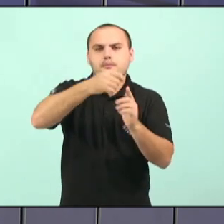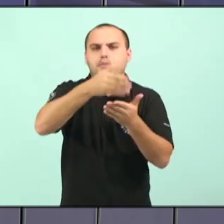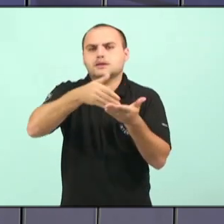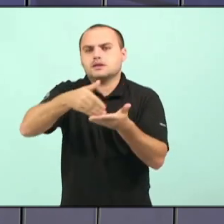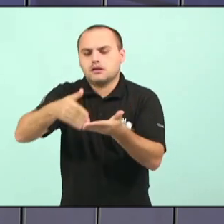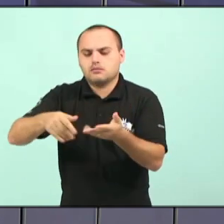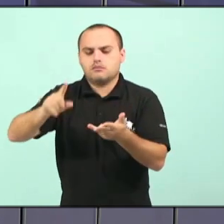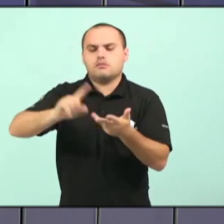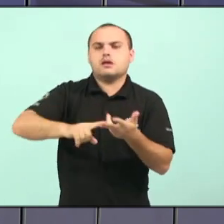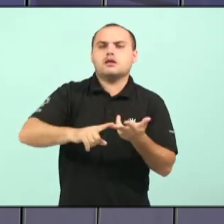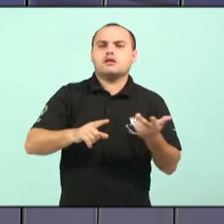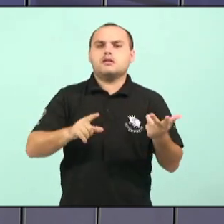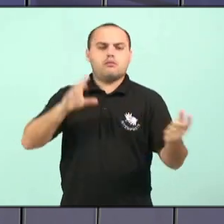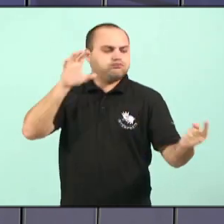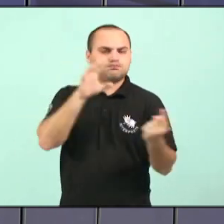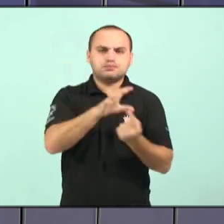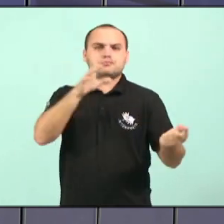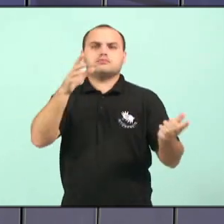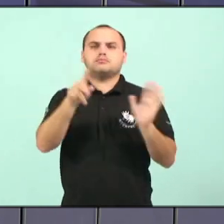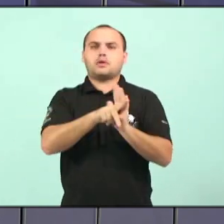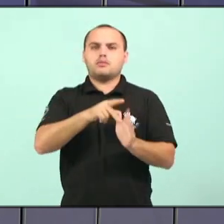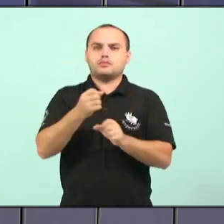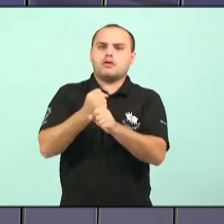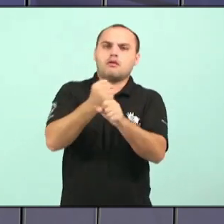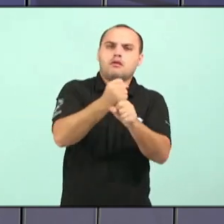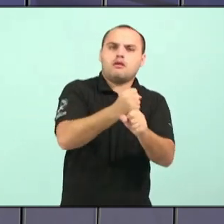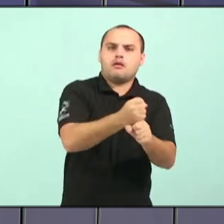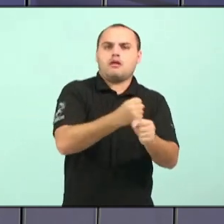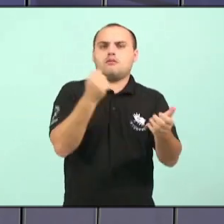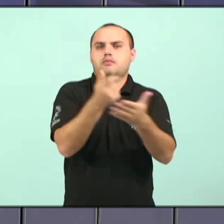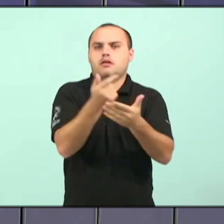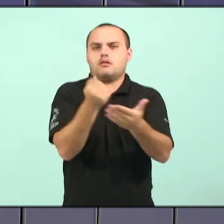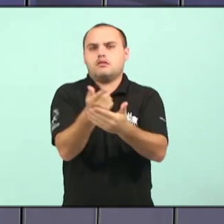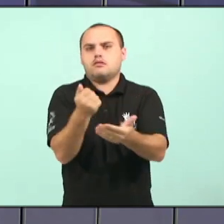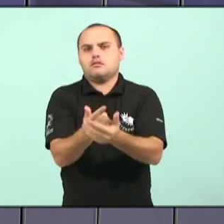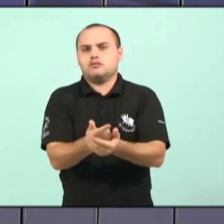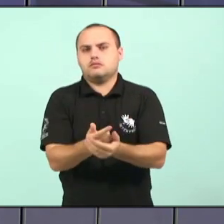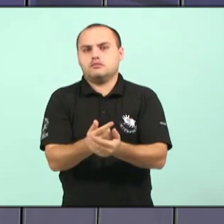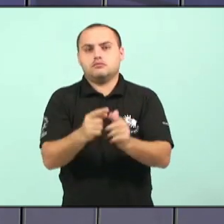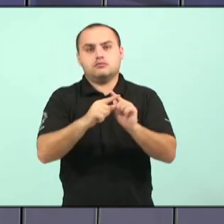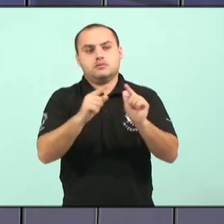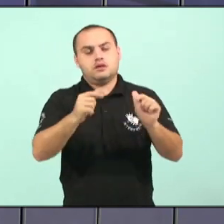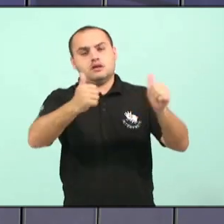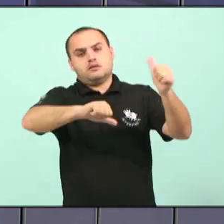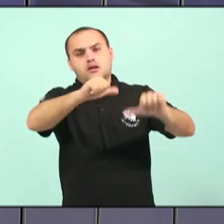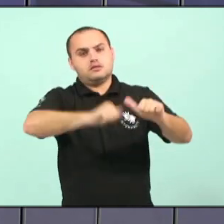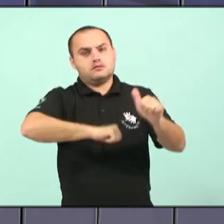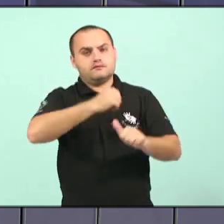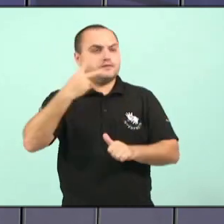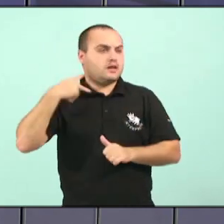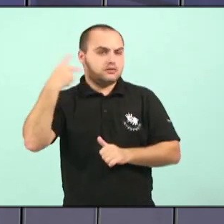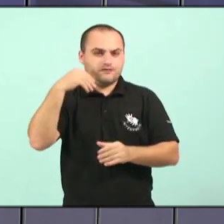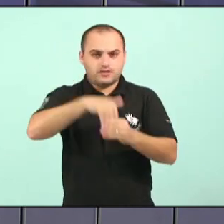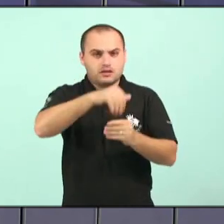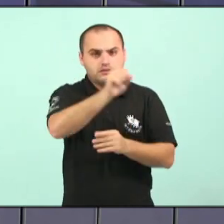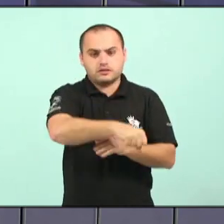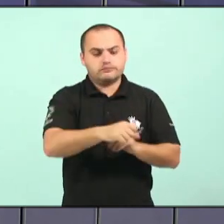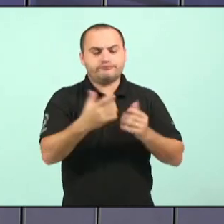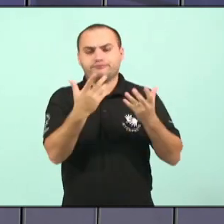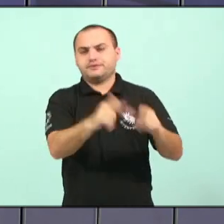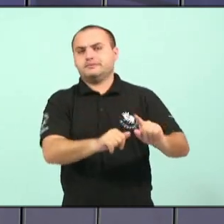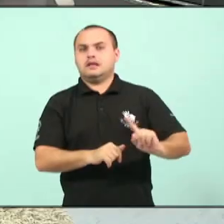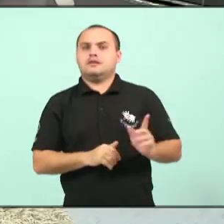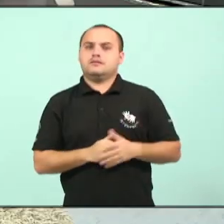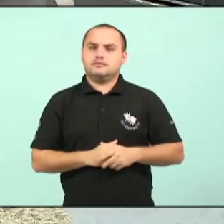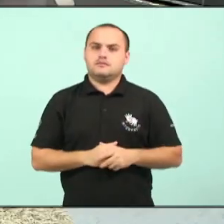anos. Essa não foi a análise feita pela grande maioria dos vereadores que votaram a favor do projeto. Então, a nossa crítica não é com relação às obras, e sim